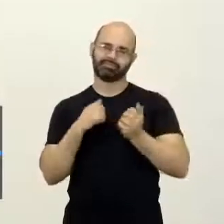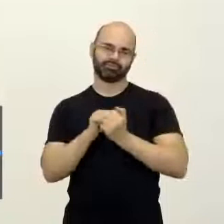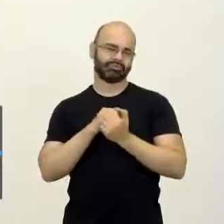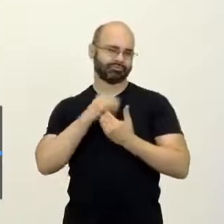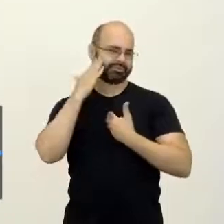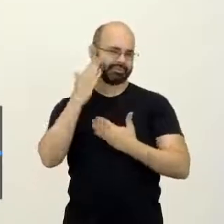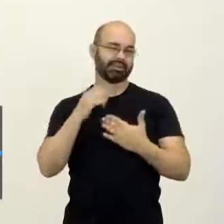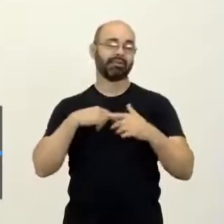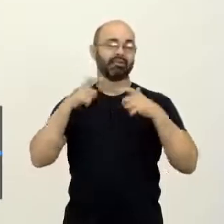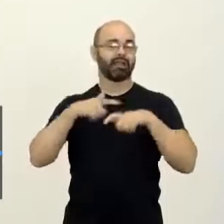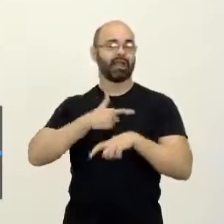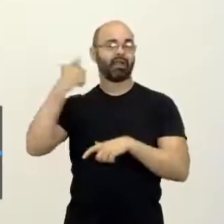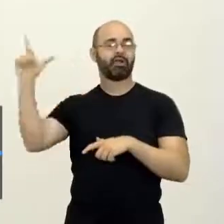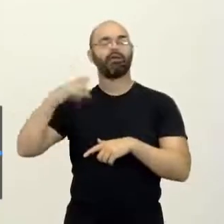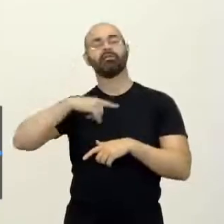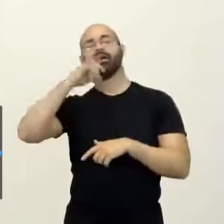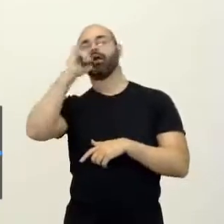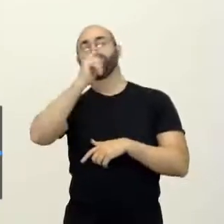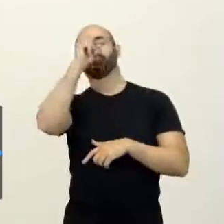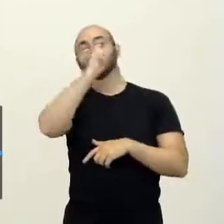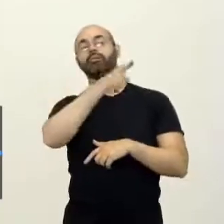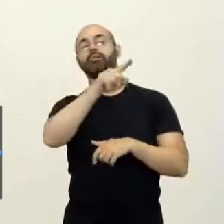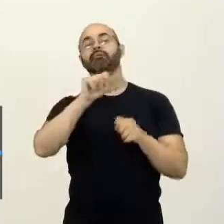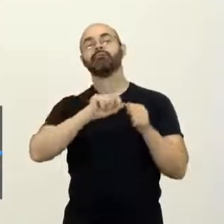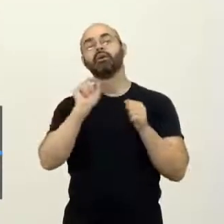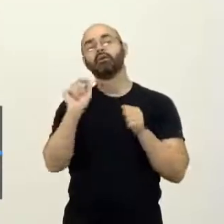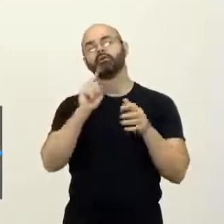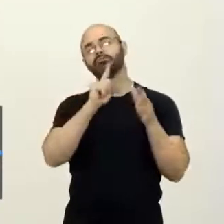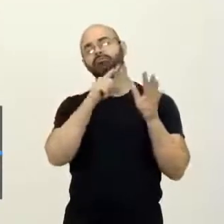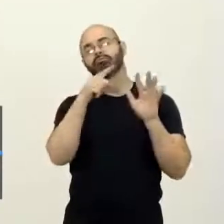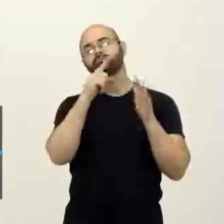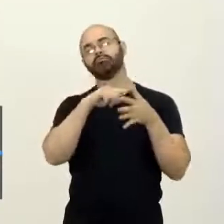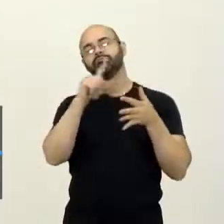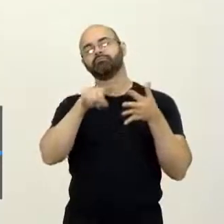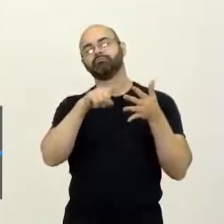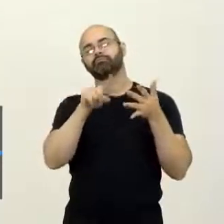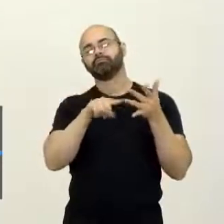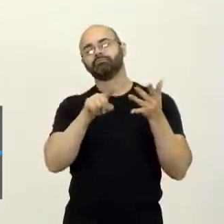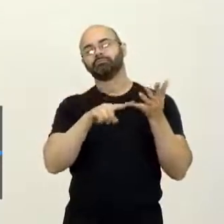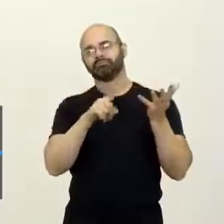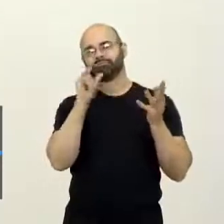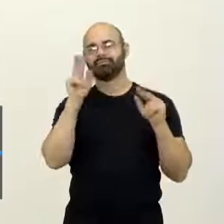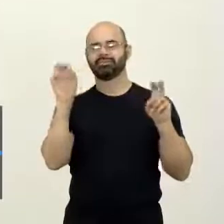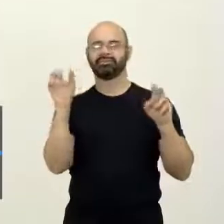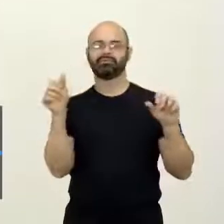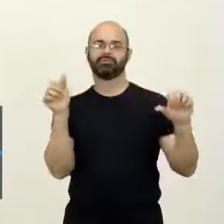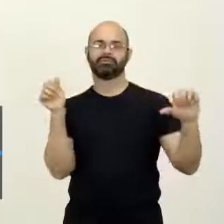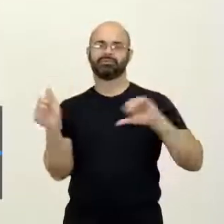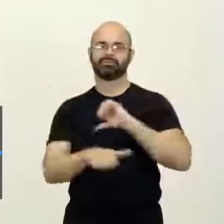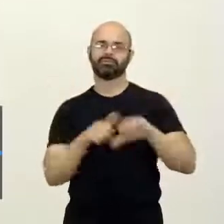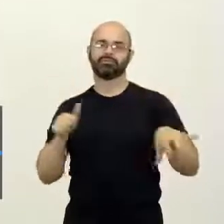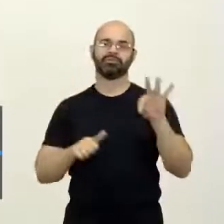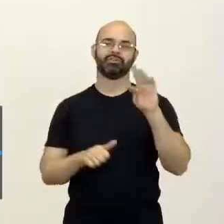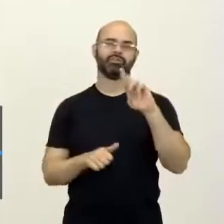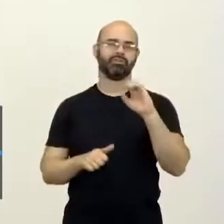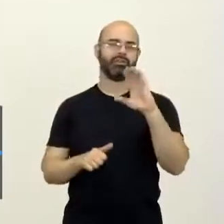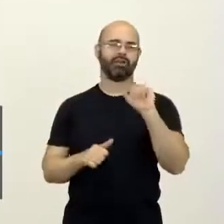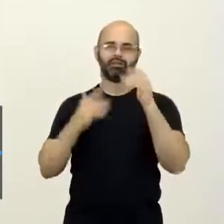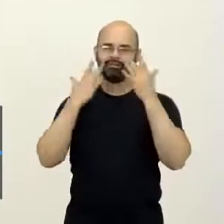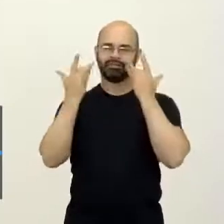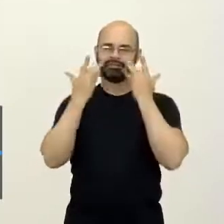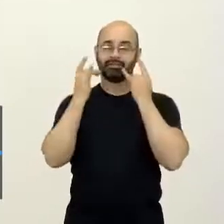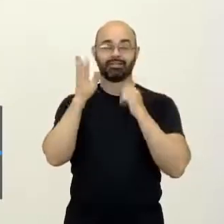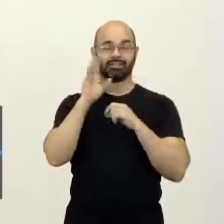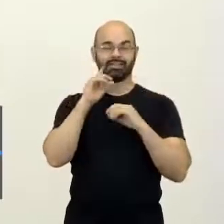em outro lugar dando as comandas aqui do que eles vão fazer. É um jogo teatral, é um jogo do troca. Dá para fazer em sala de aula, super possível,